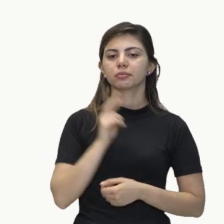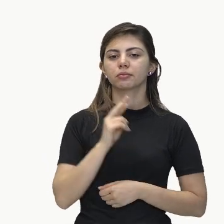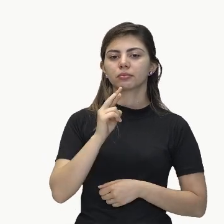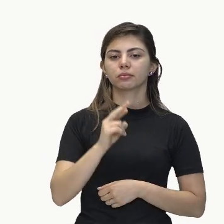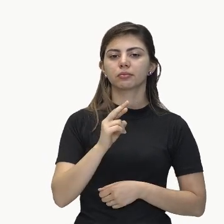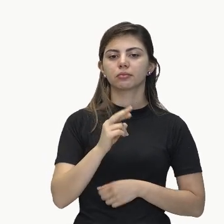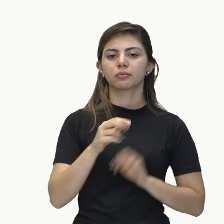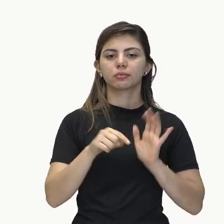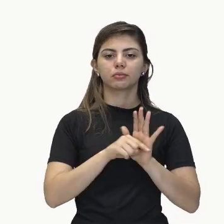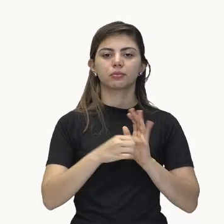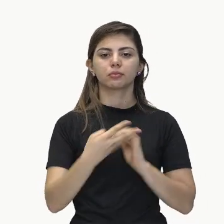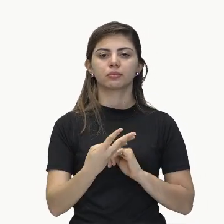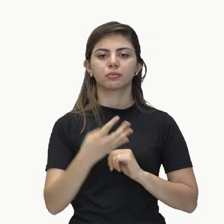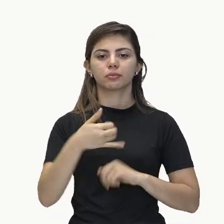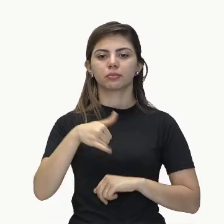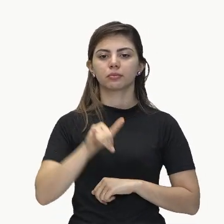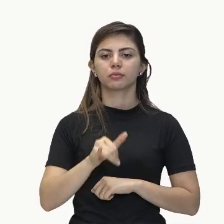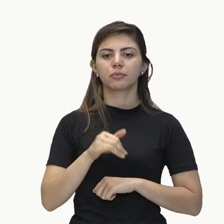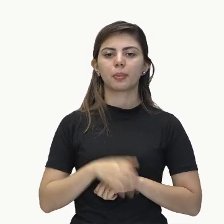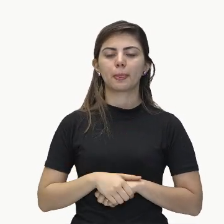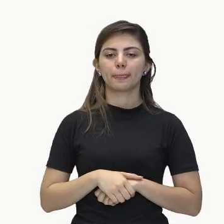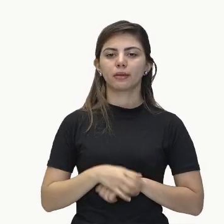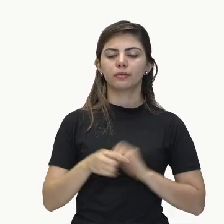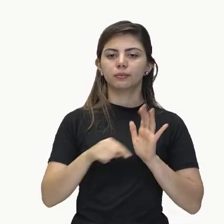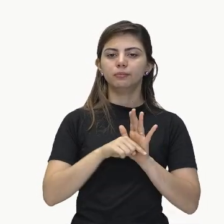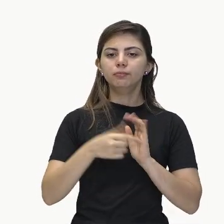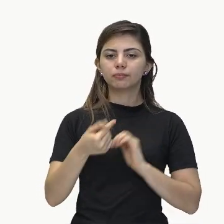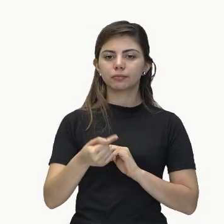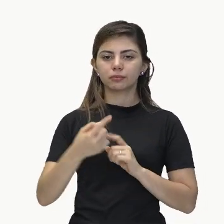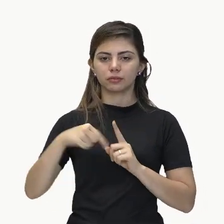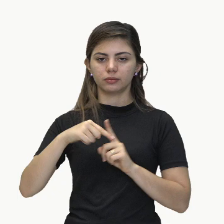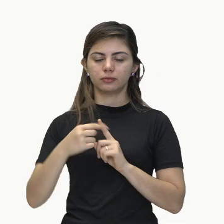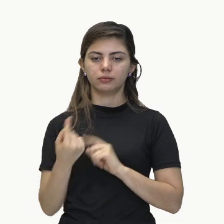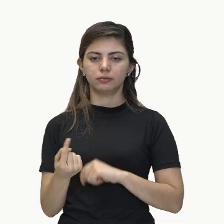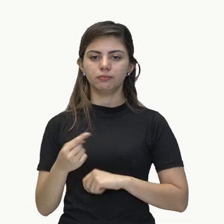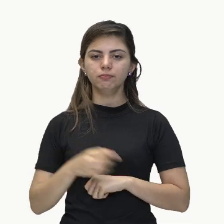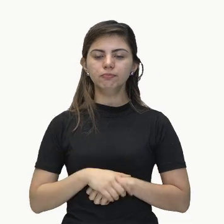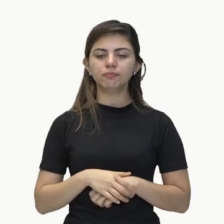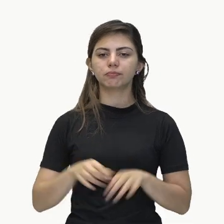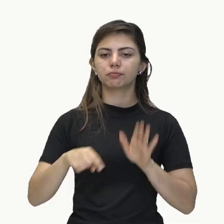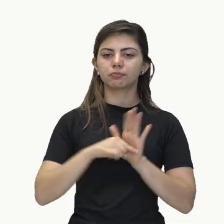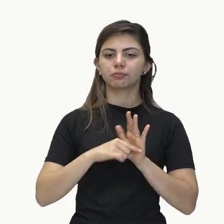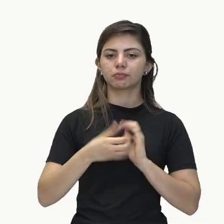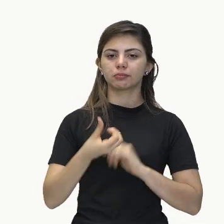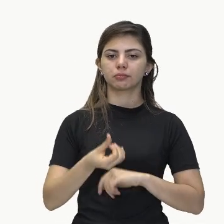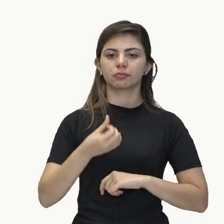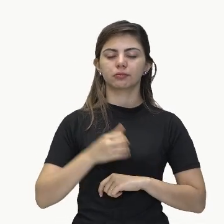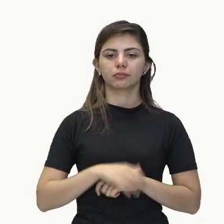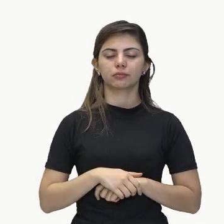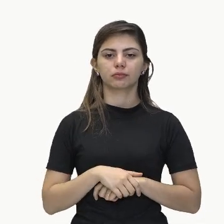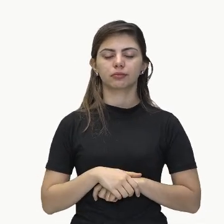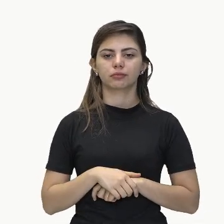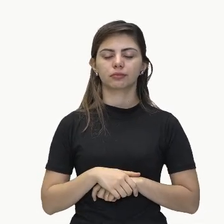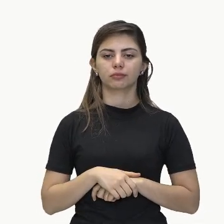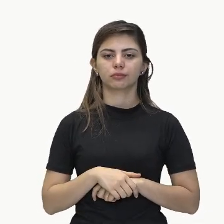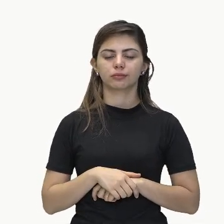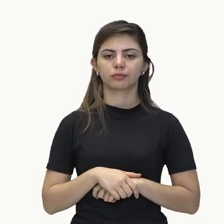menos 4y. Menos 7 com mais 1, menos